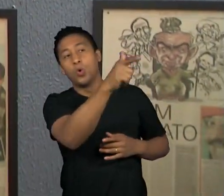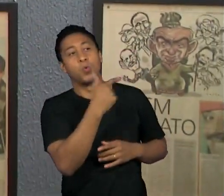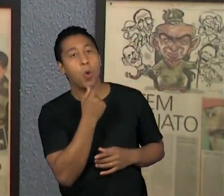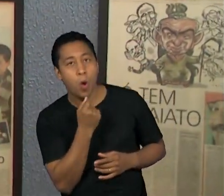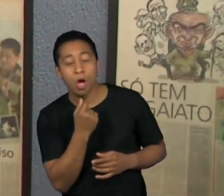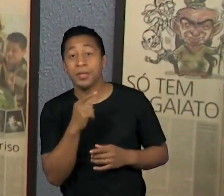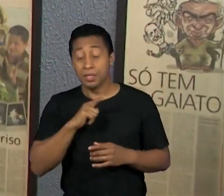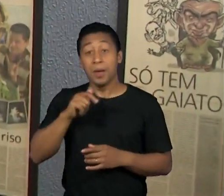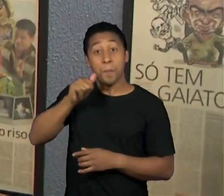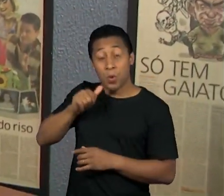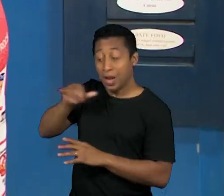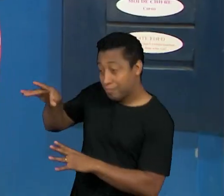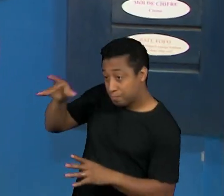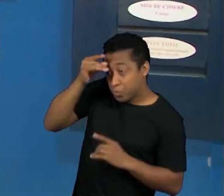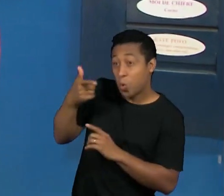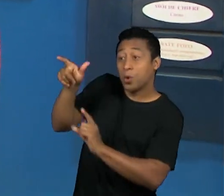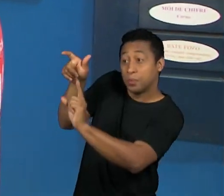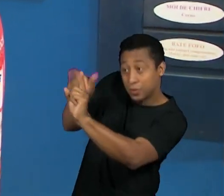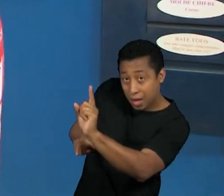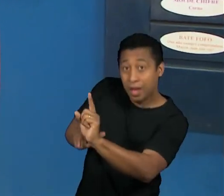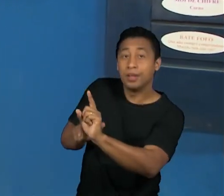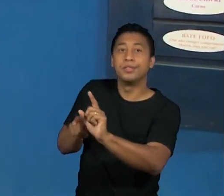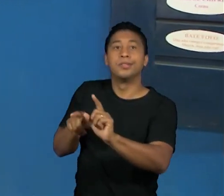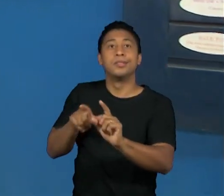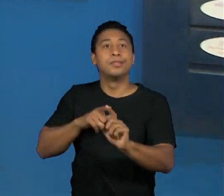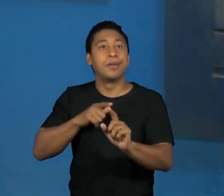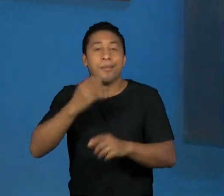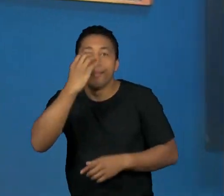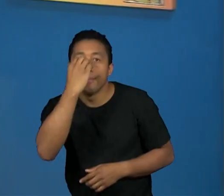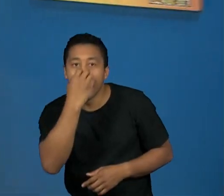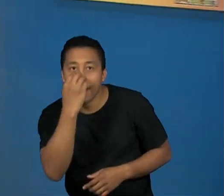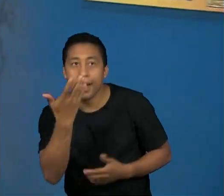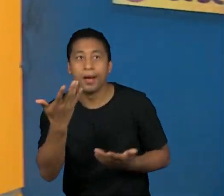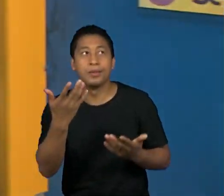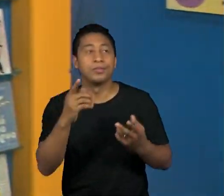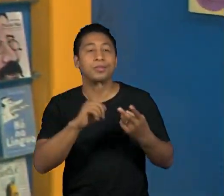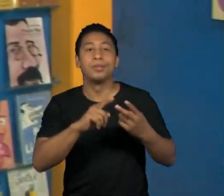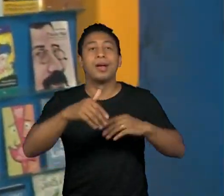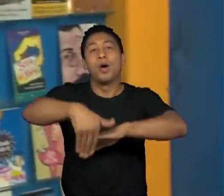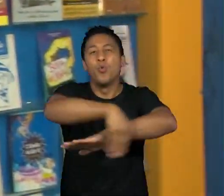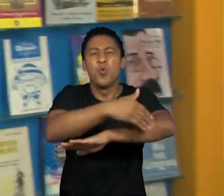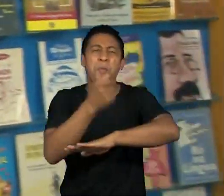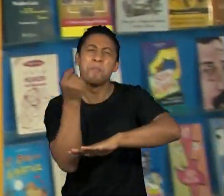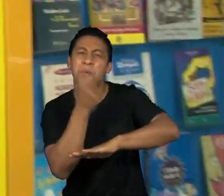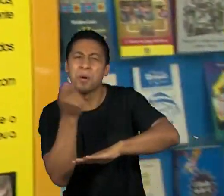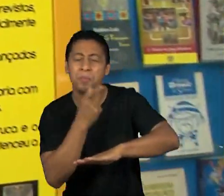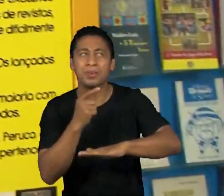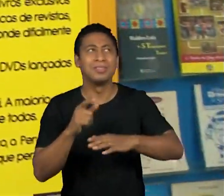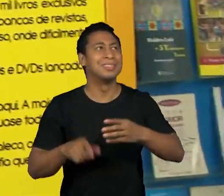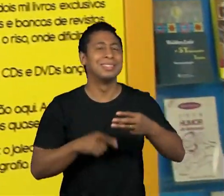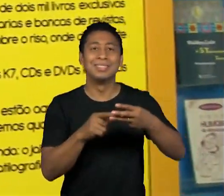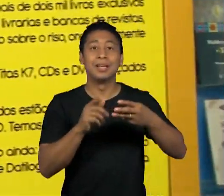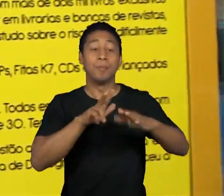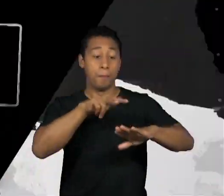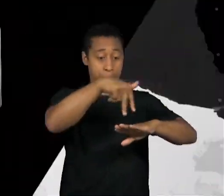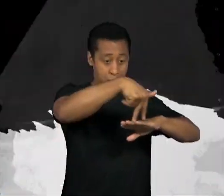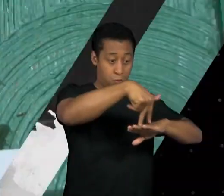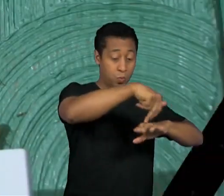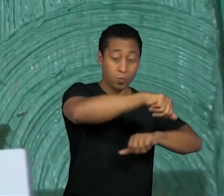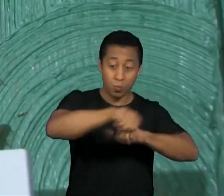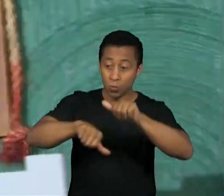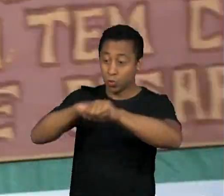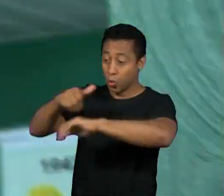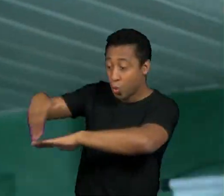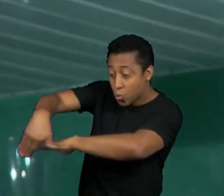que cria outra personagem, tem o humor de palhaço, o humor de rua, que foi pro palco, o humor do palco que foi pra rua.